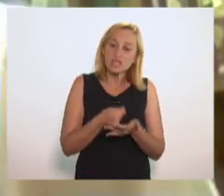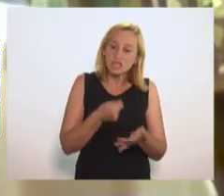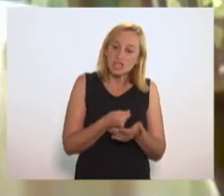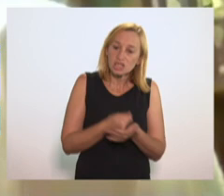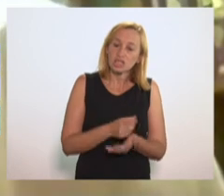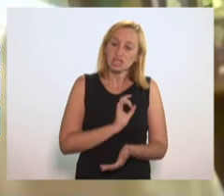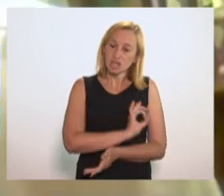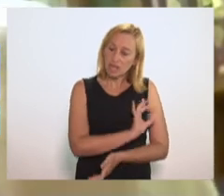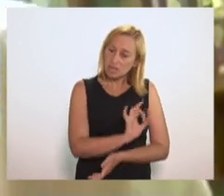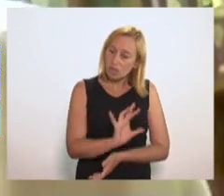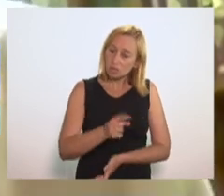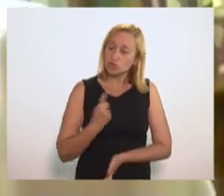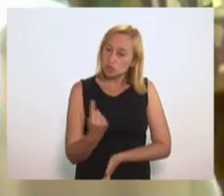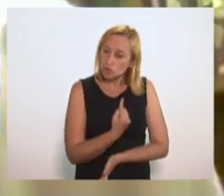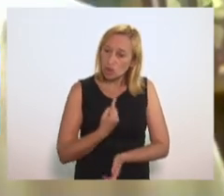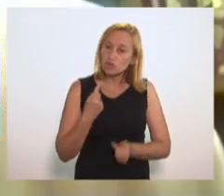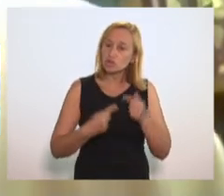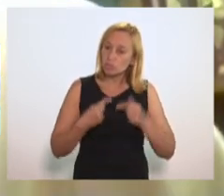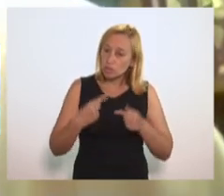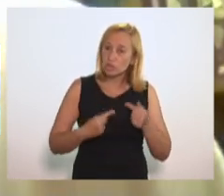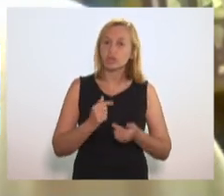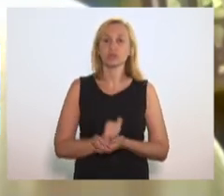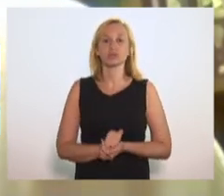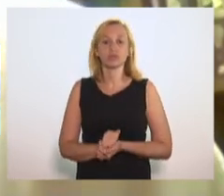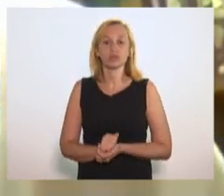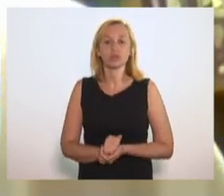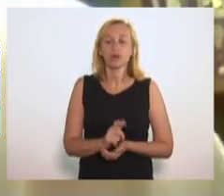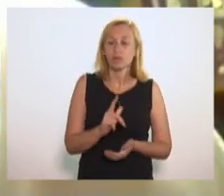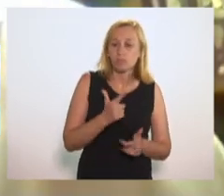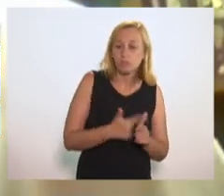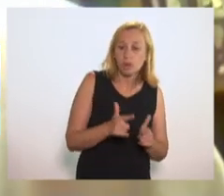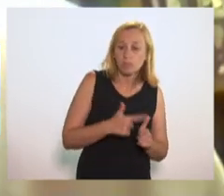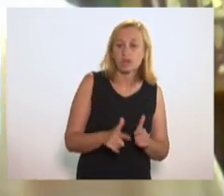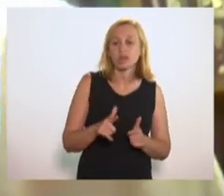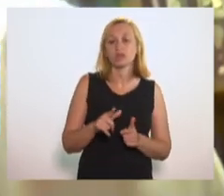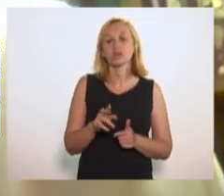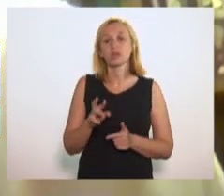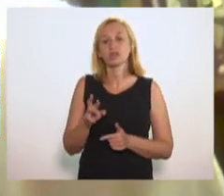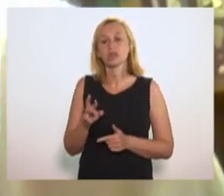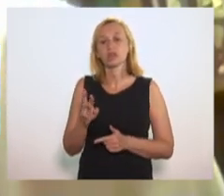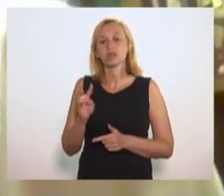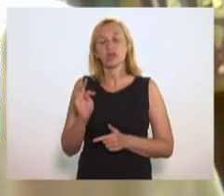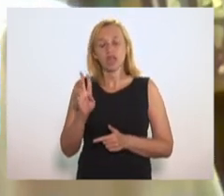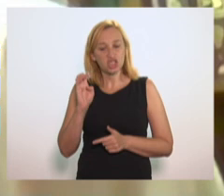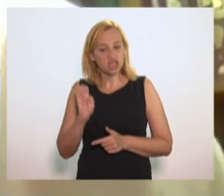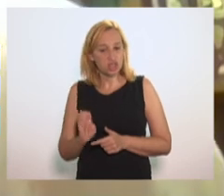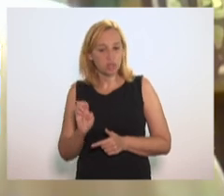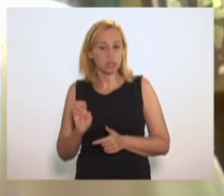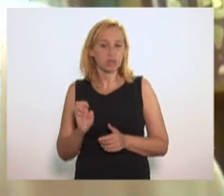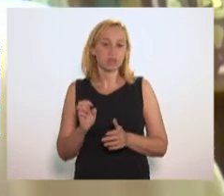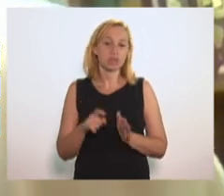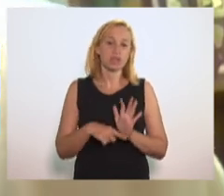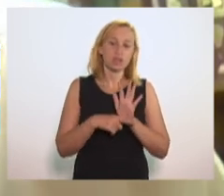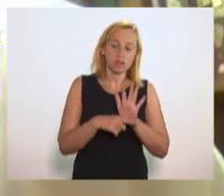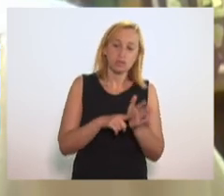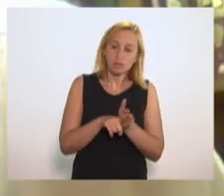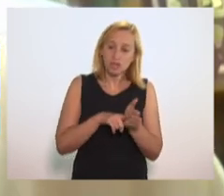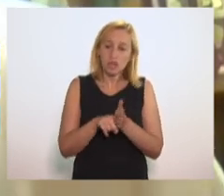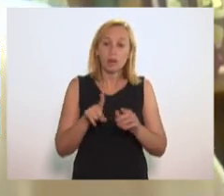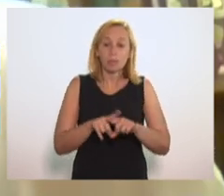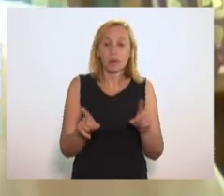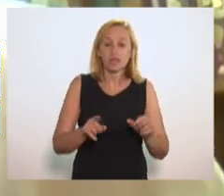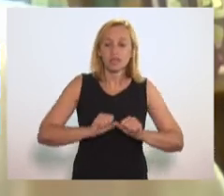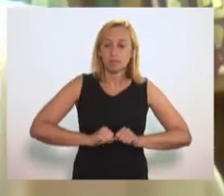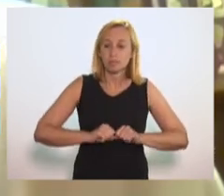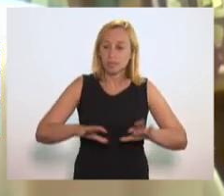grande não só por causa do problema todo relacionado com o regime de recuperação fiscal mas o problema da própria pandemia